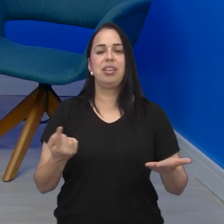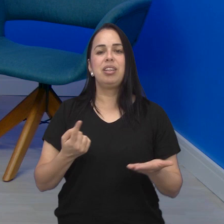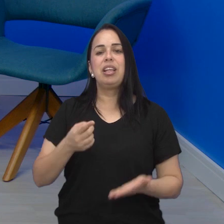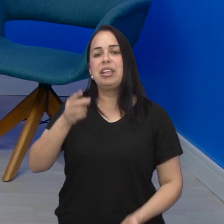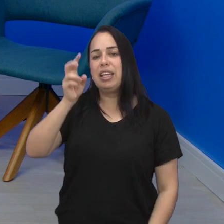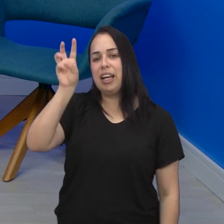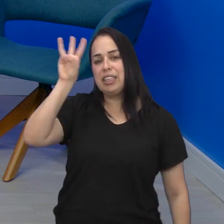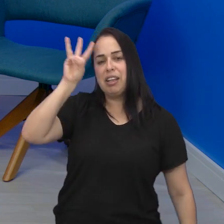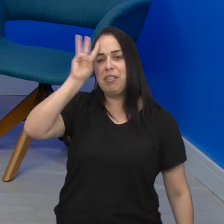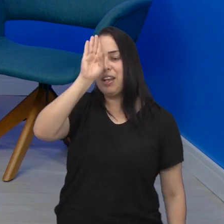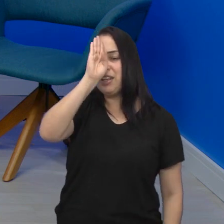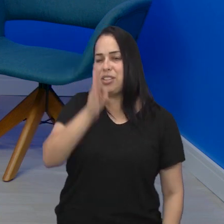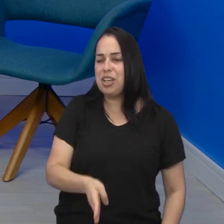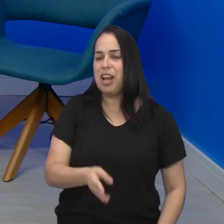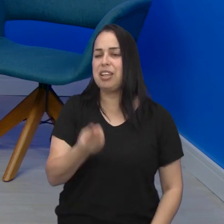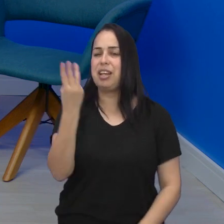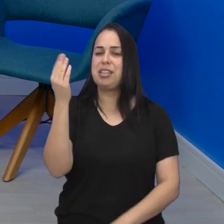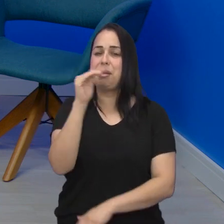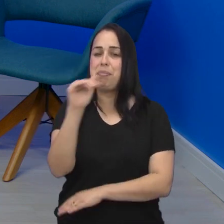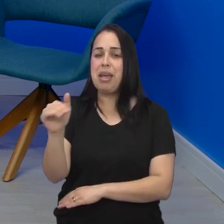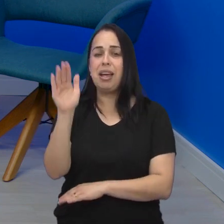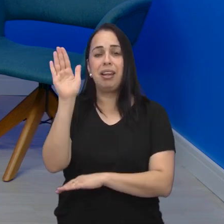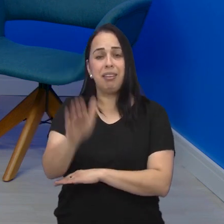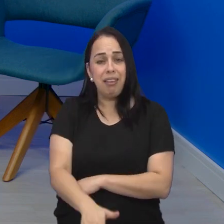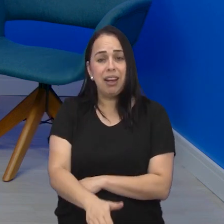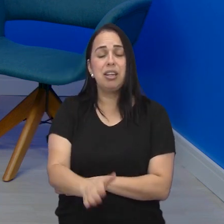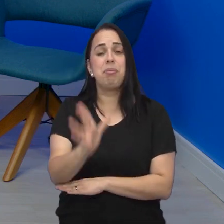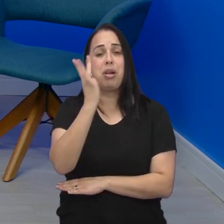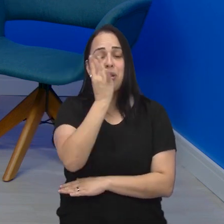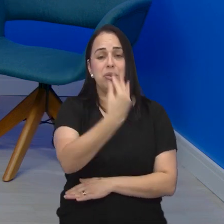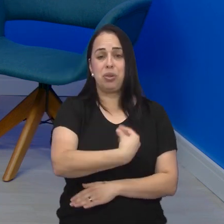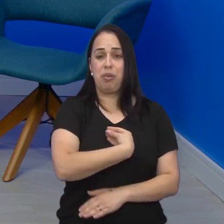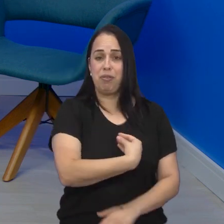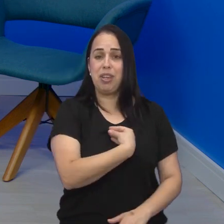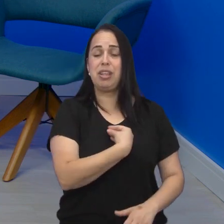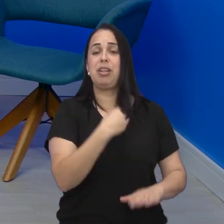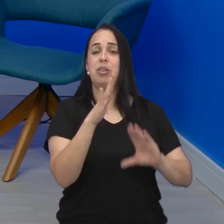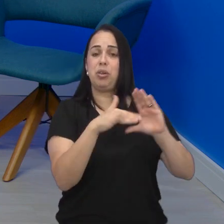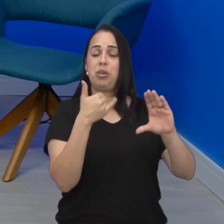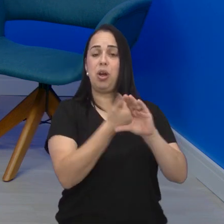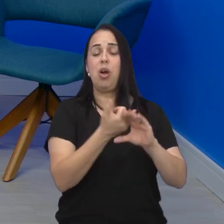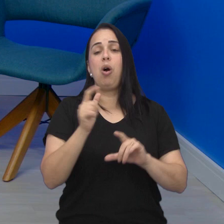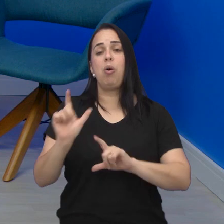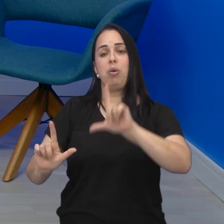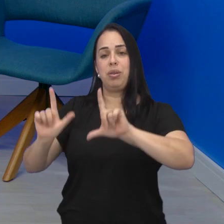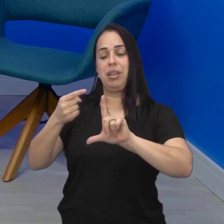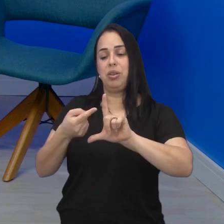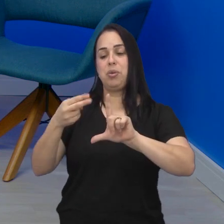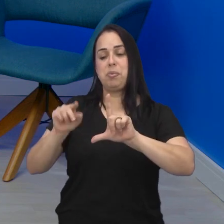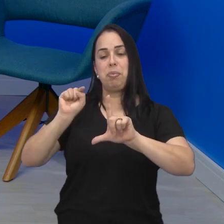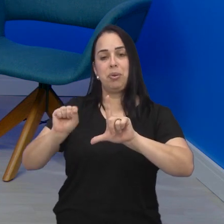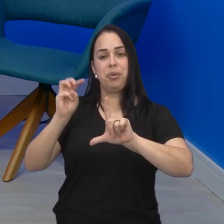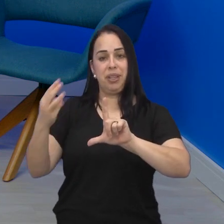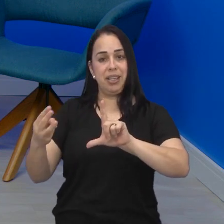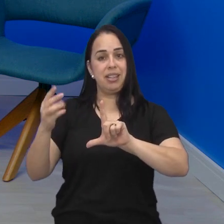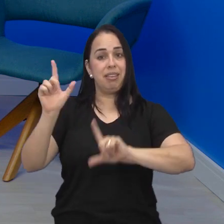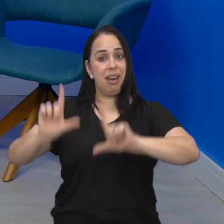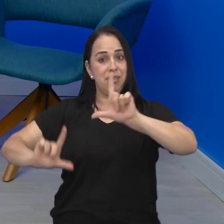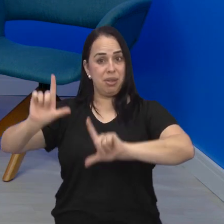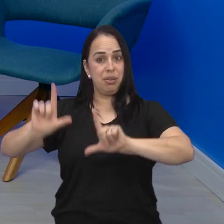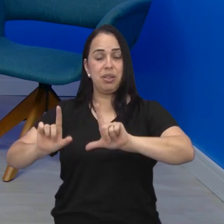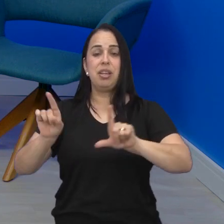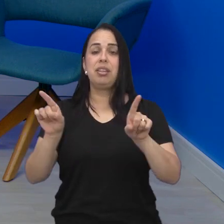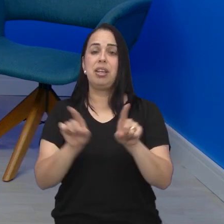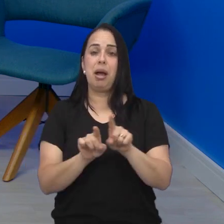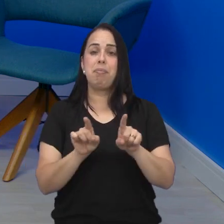encontro marcado aqui toda terça-feira às 3h30 da tarde. Você pode acompanhar ao vivo pelo YouTube ou no canal 12.3 da sua televisão. E você